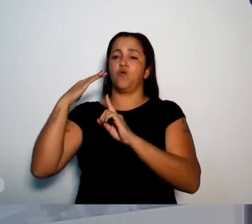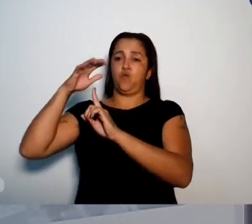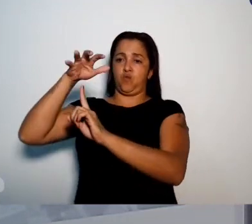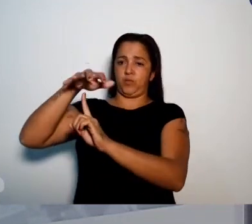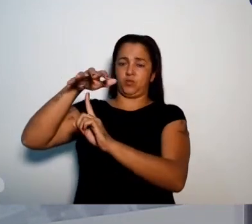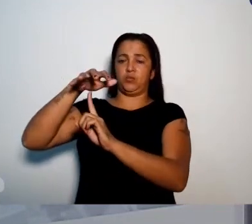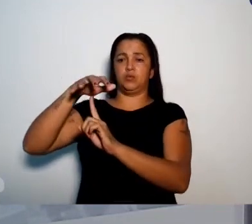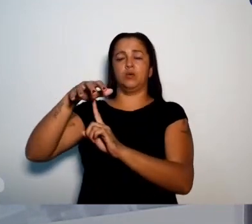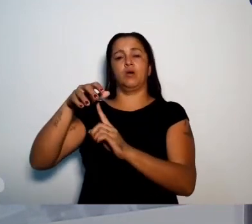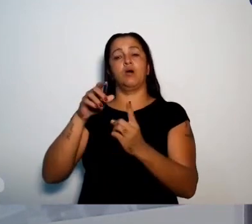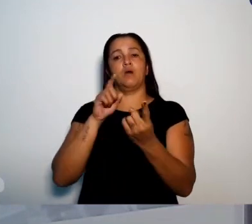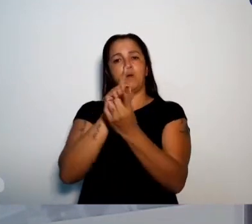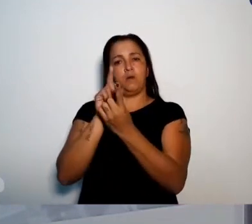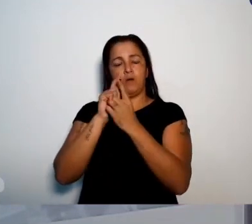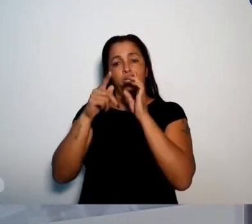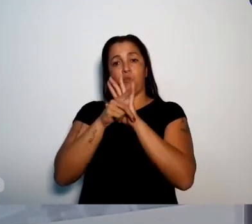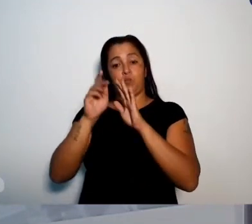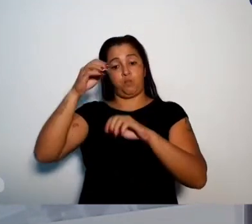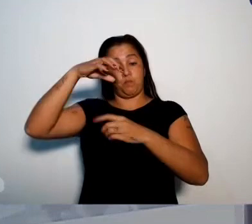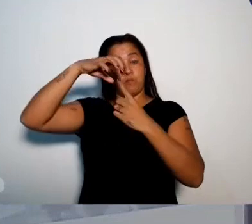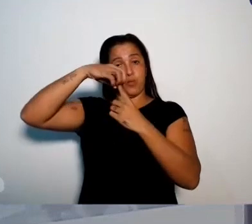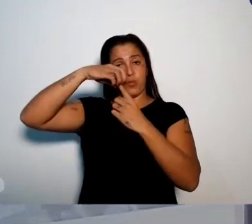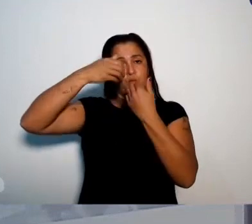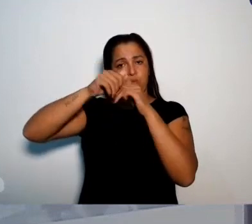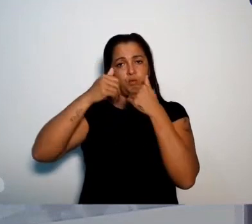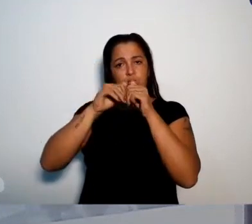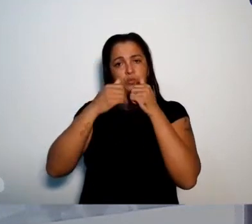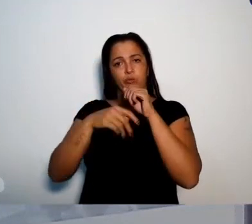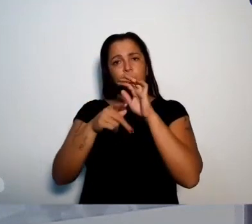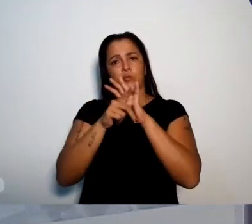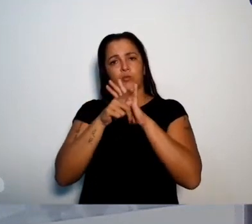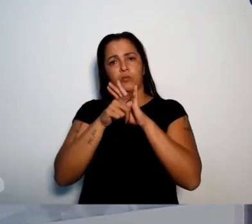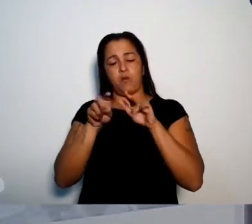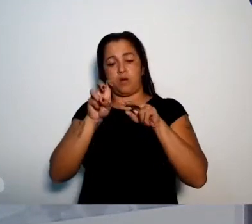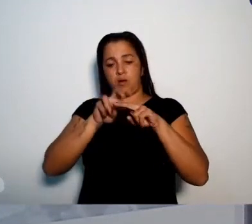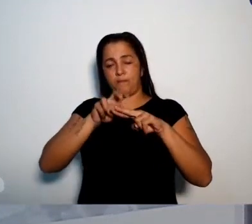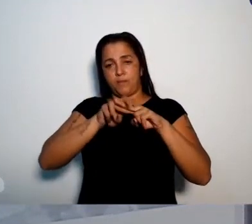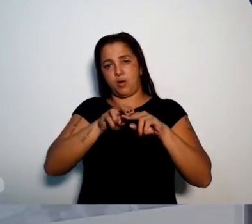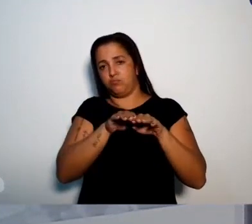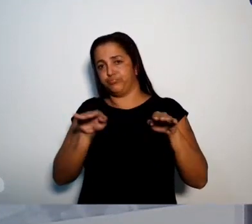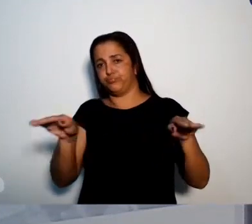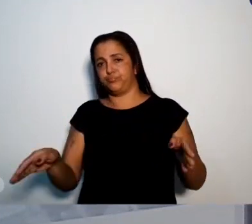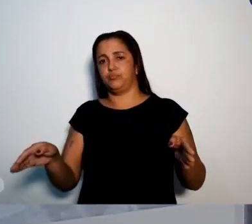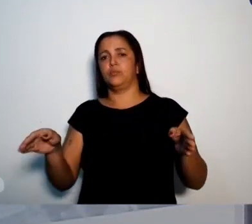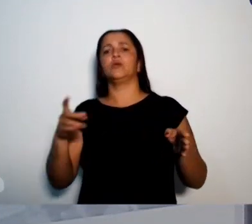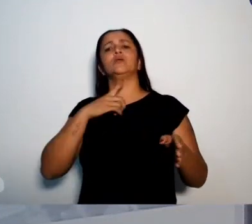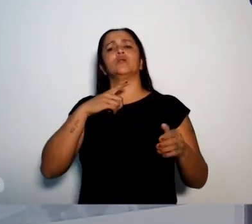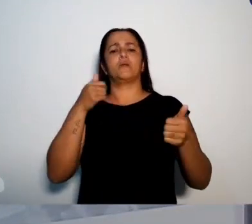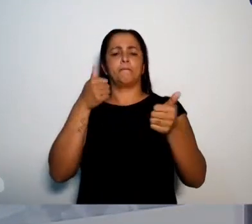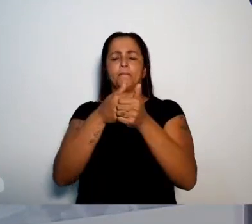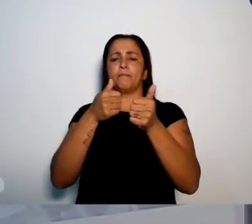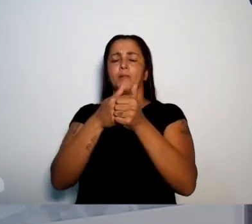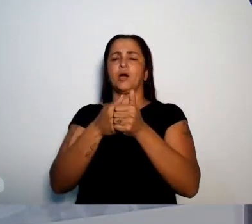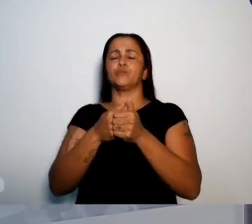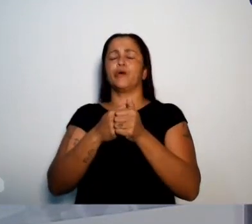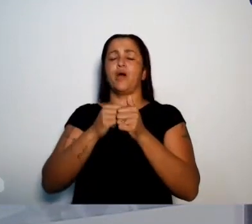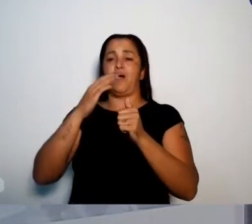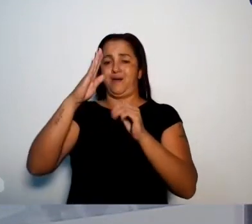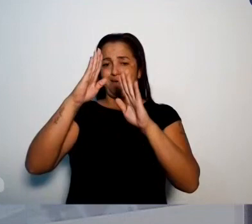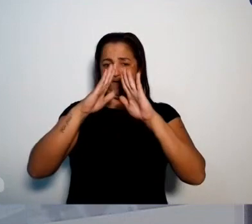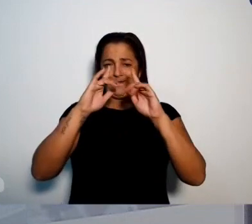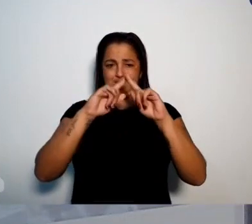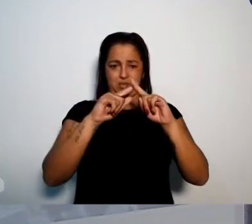ônibus com os bancos ali. Fica um pouco para baixo ali da igreja, entre a igreja e o pontilhão